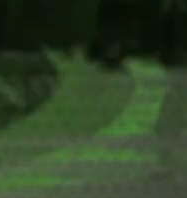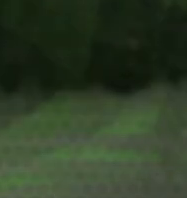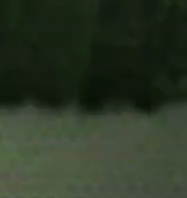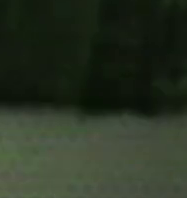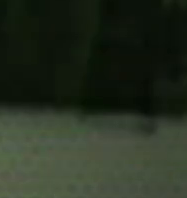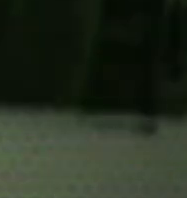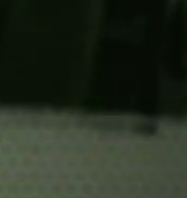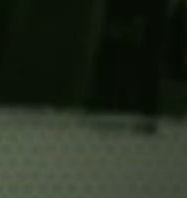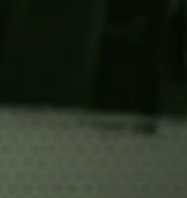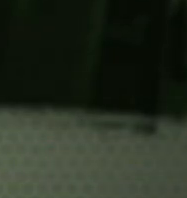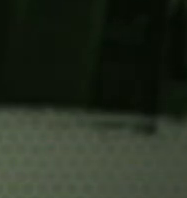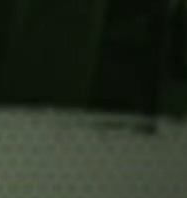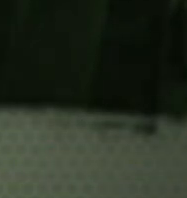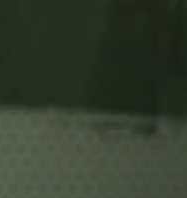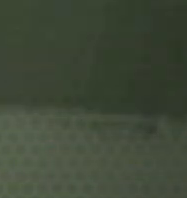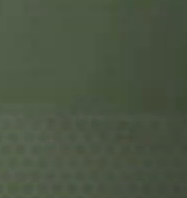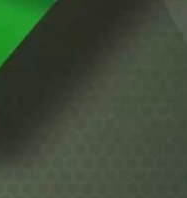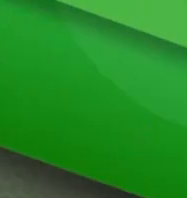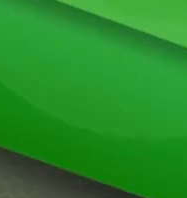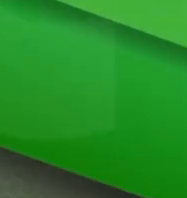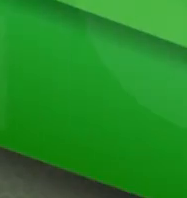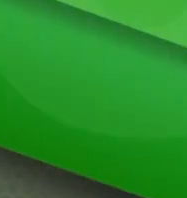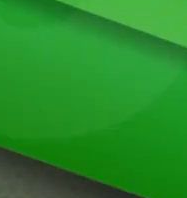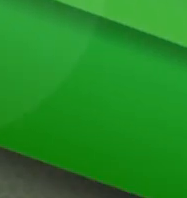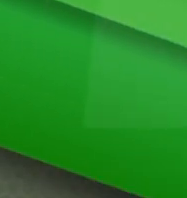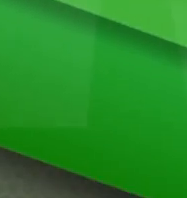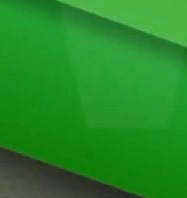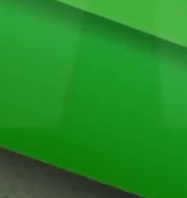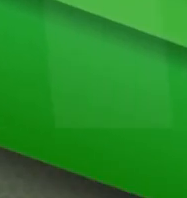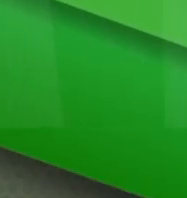do povo brasileiro.